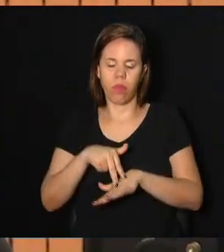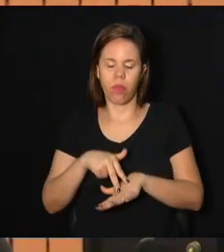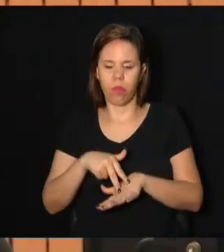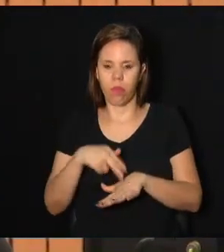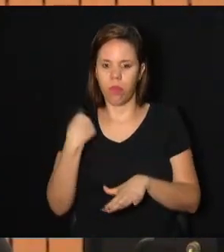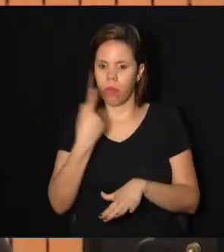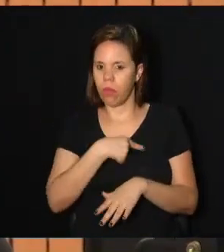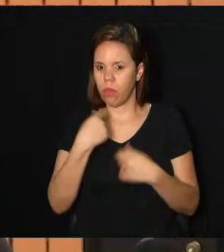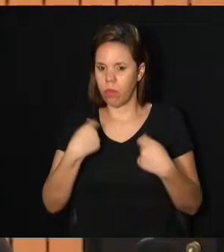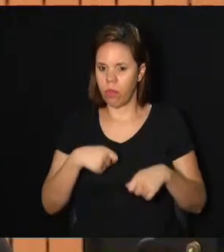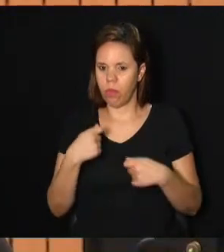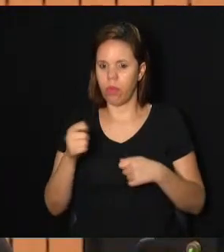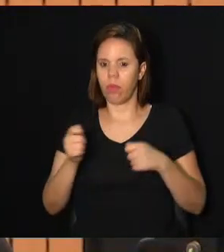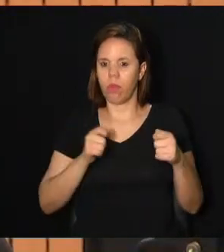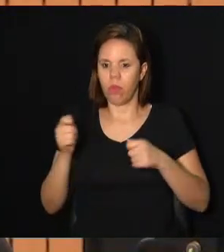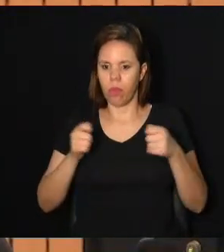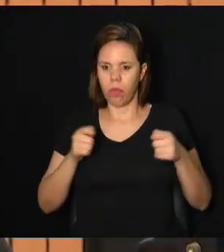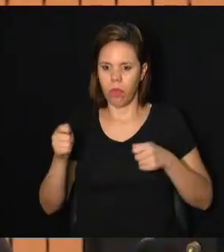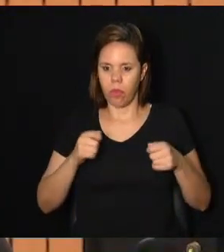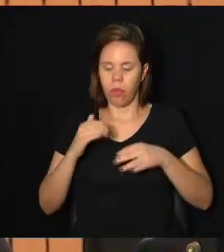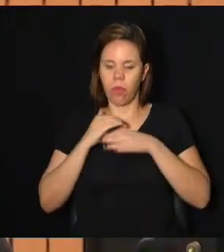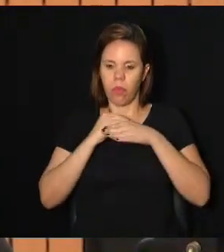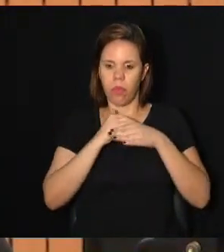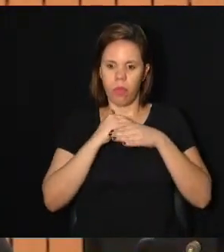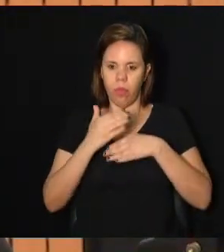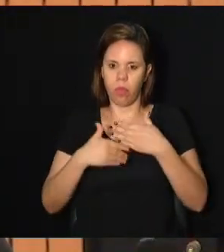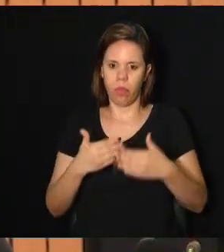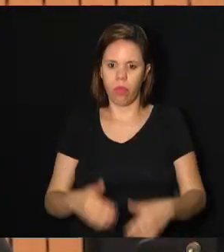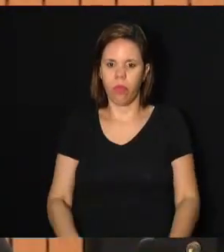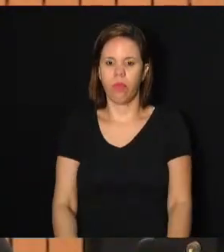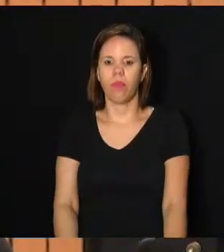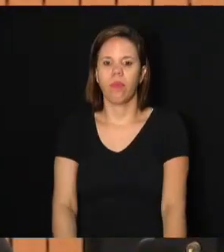gente precisa equalizar esse processo.